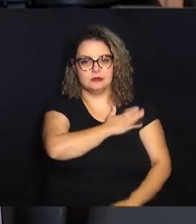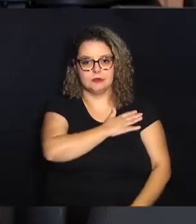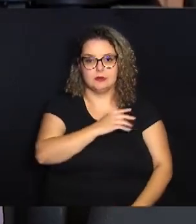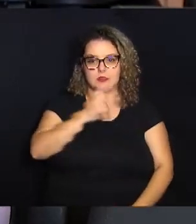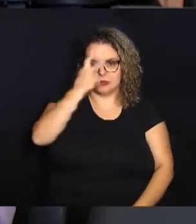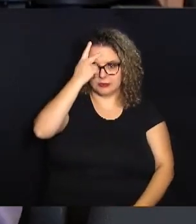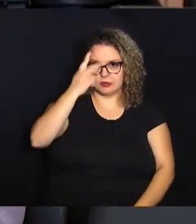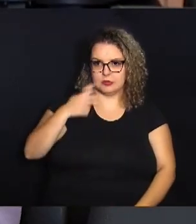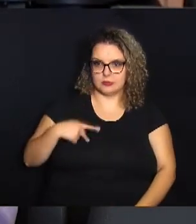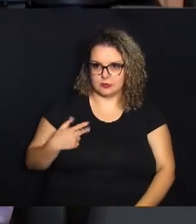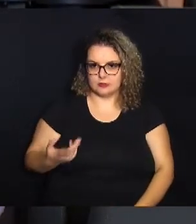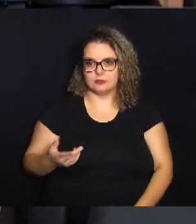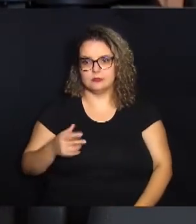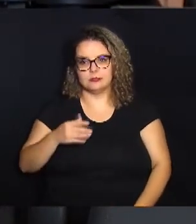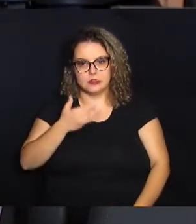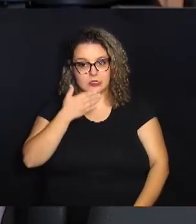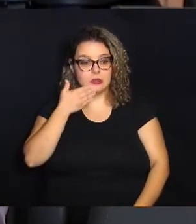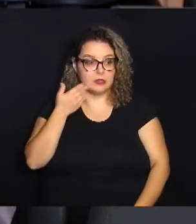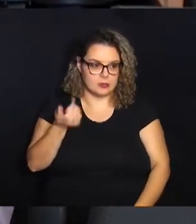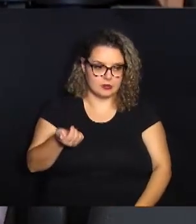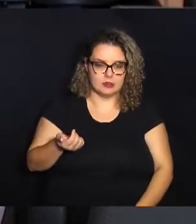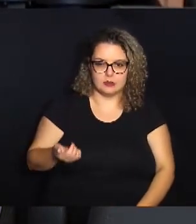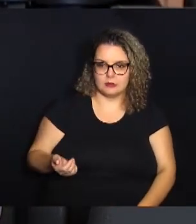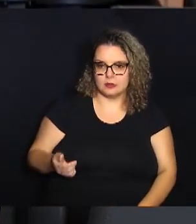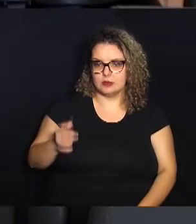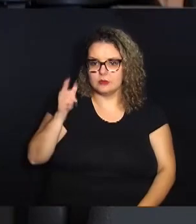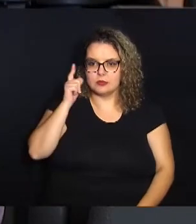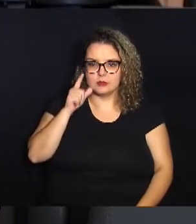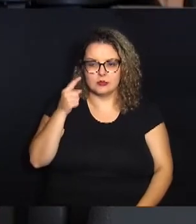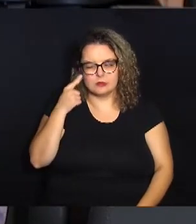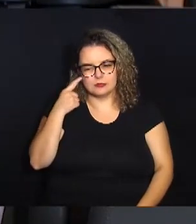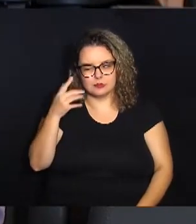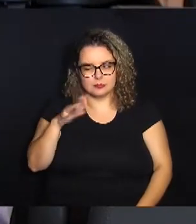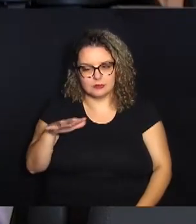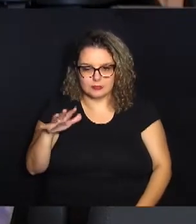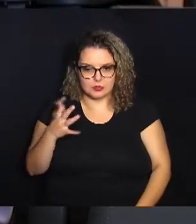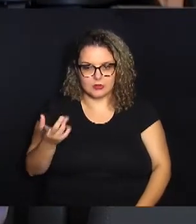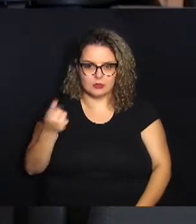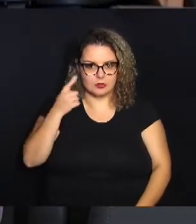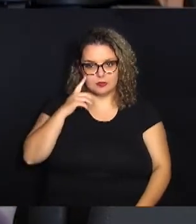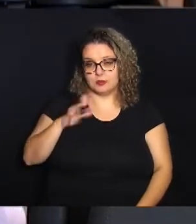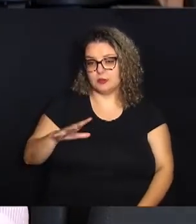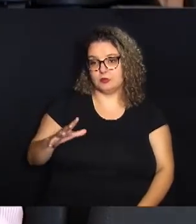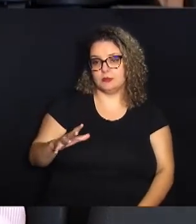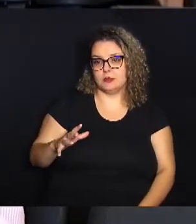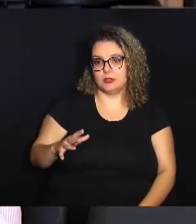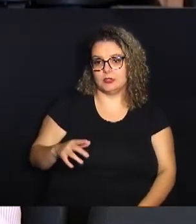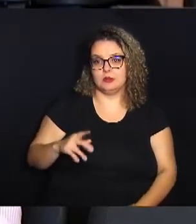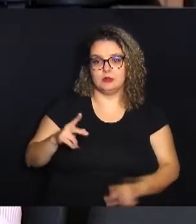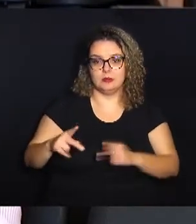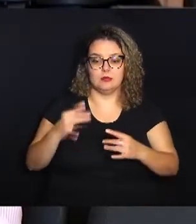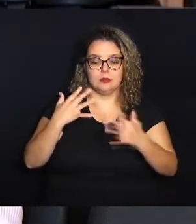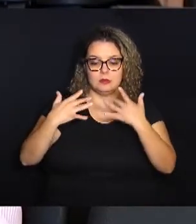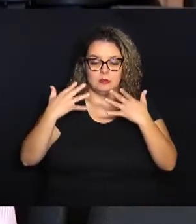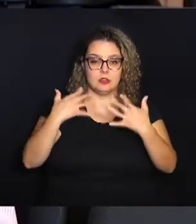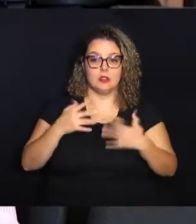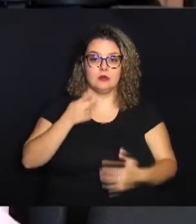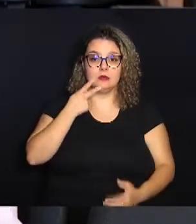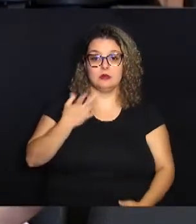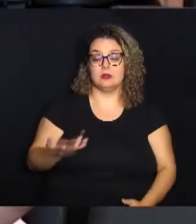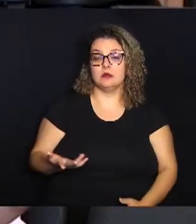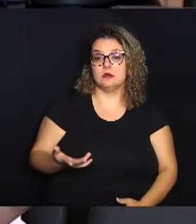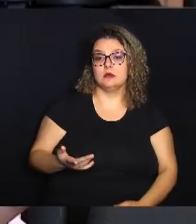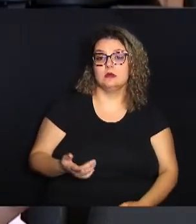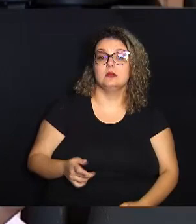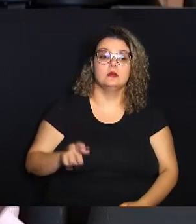próprios, para ganhar, né, a ideia, com essa ideia, para ganharem a população, dizem o seguinte: a pessoa